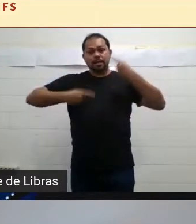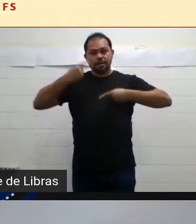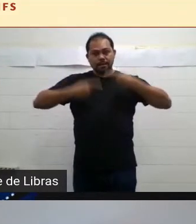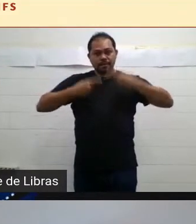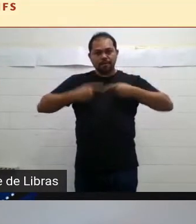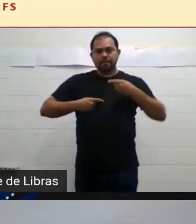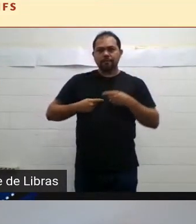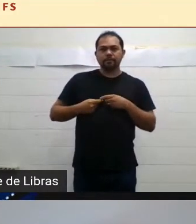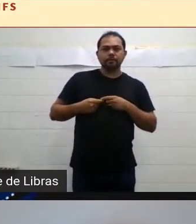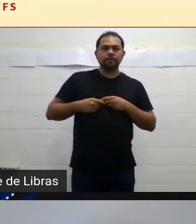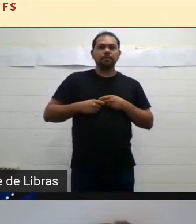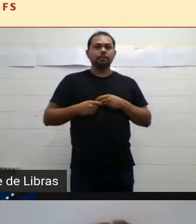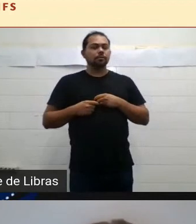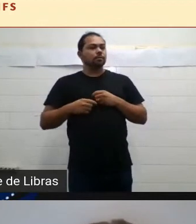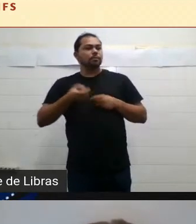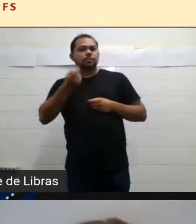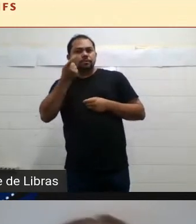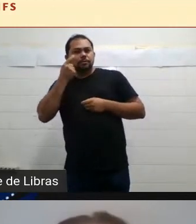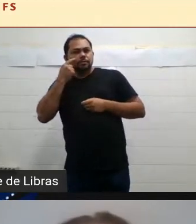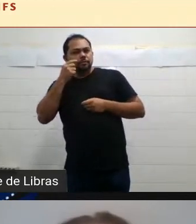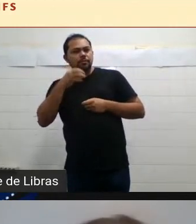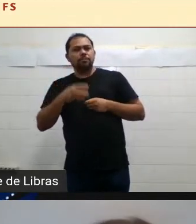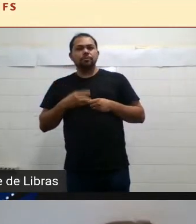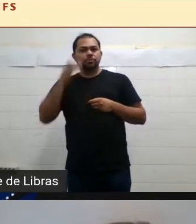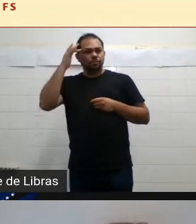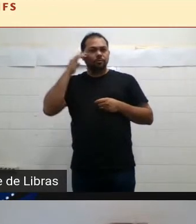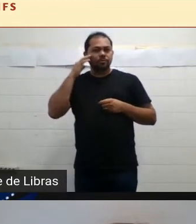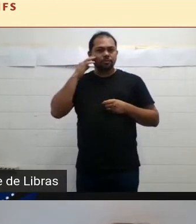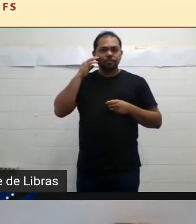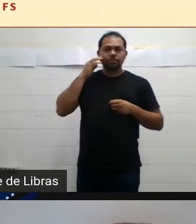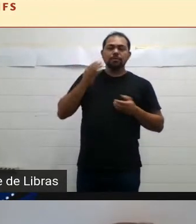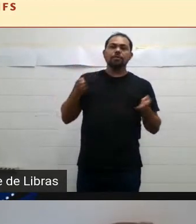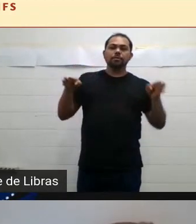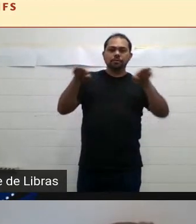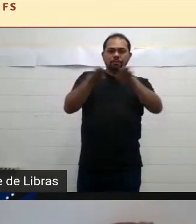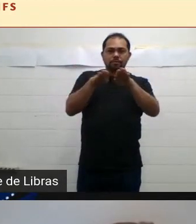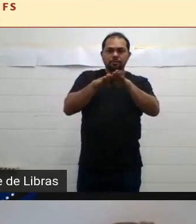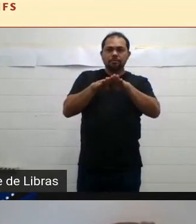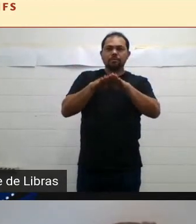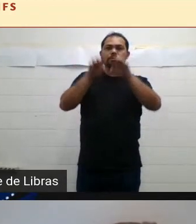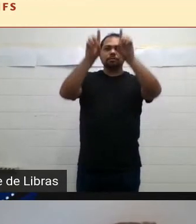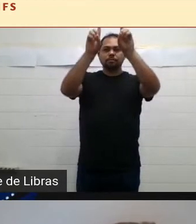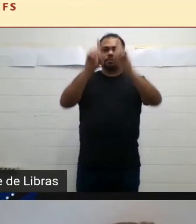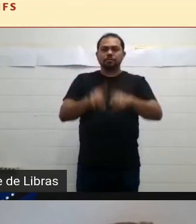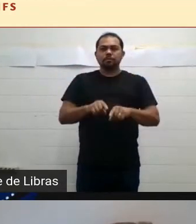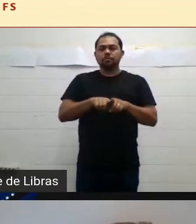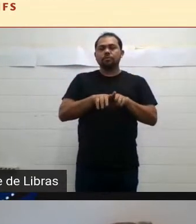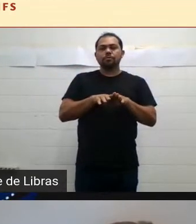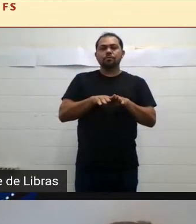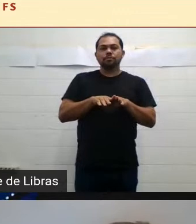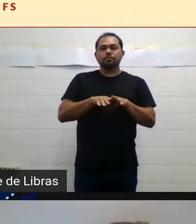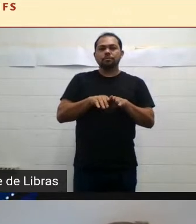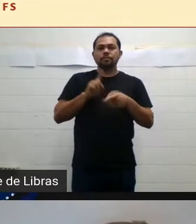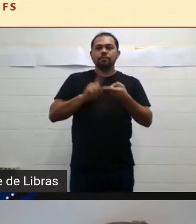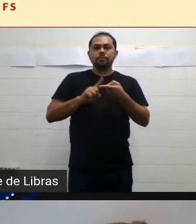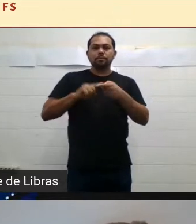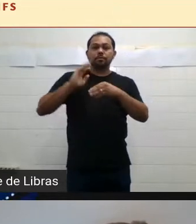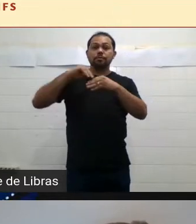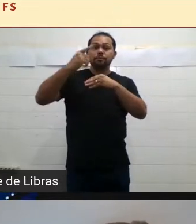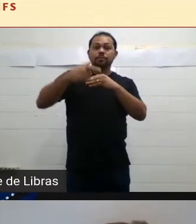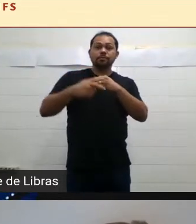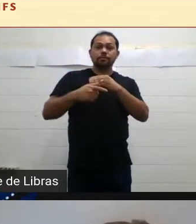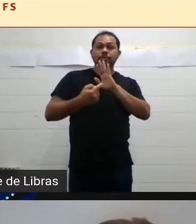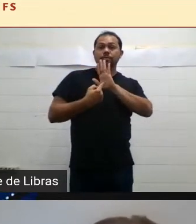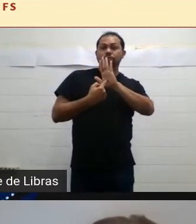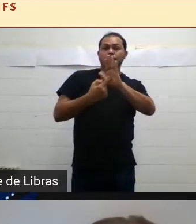inclusivas na educação básica e superior de Sergipe e Aracaju. E também, na sequência, a última etapa da mostra